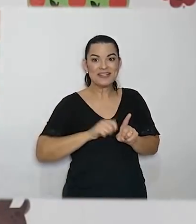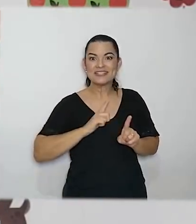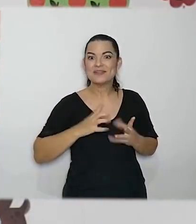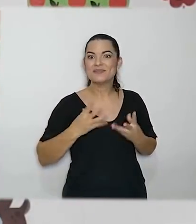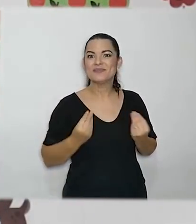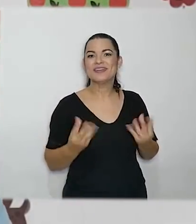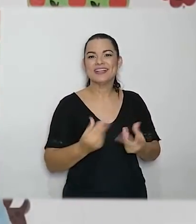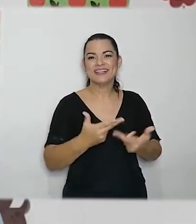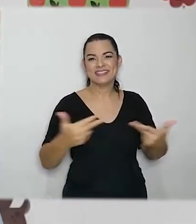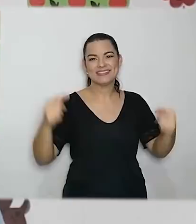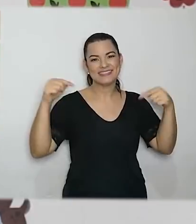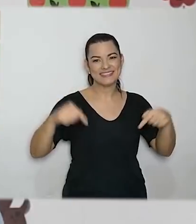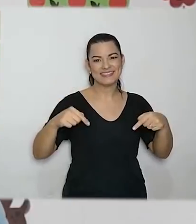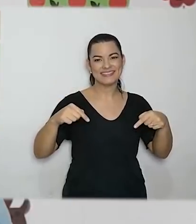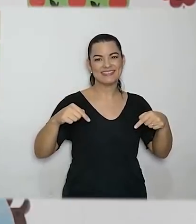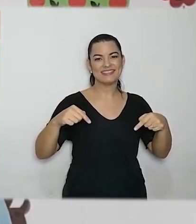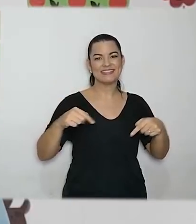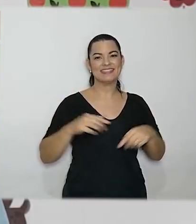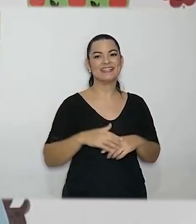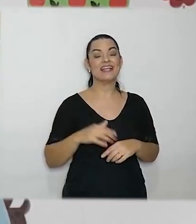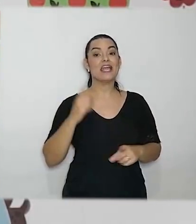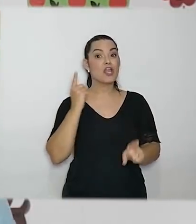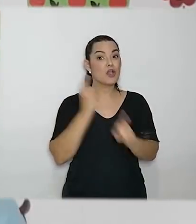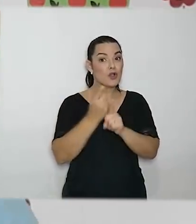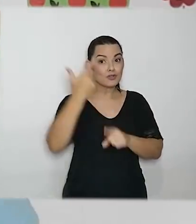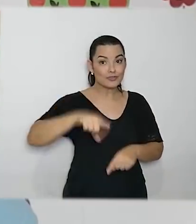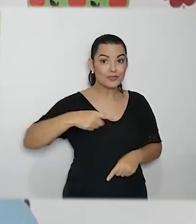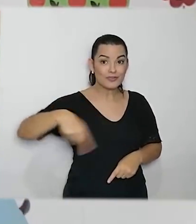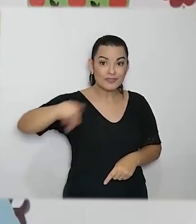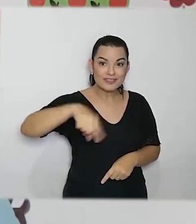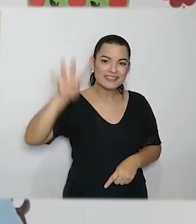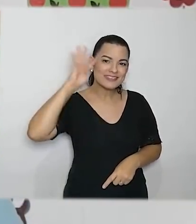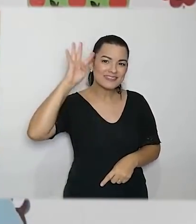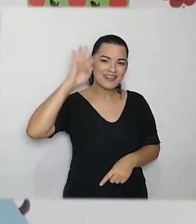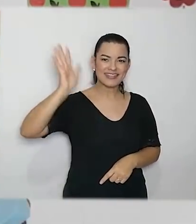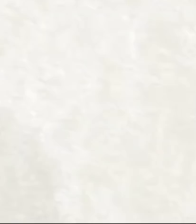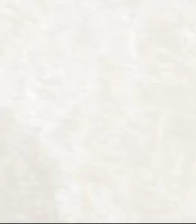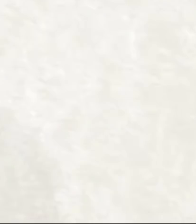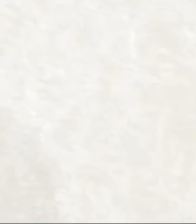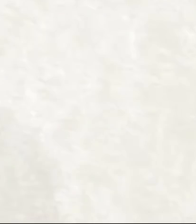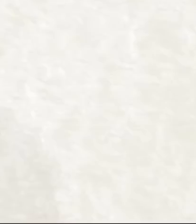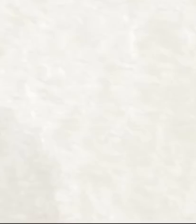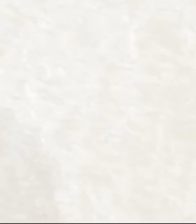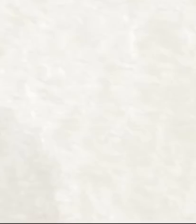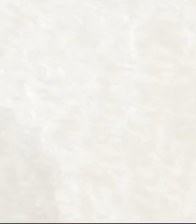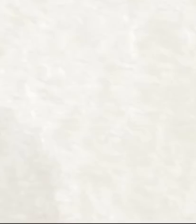coisas por aqui. Vejo vocês quarta-feira. Tchau, tchau!